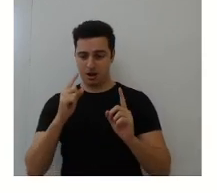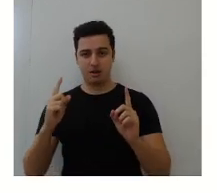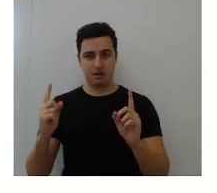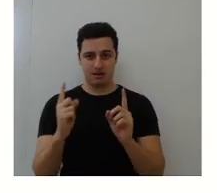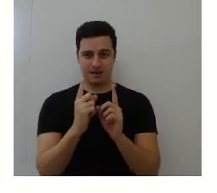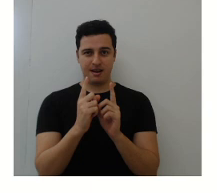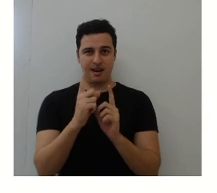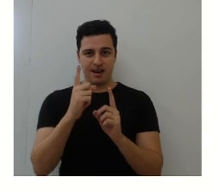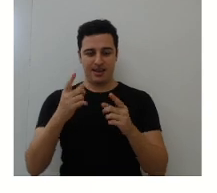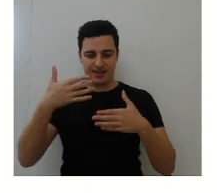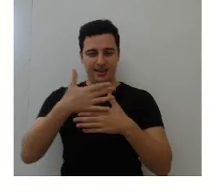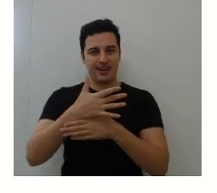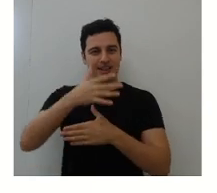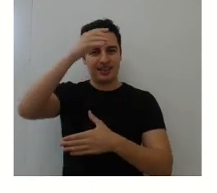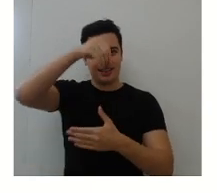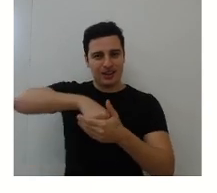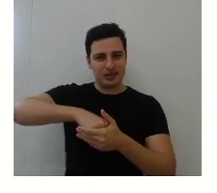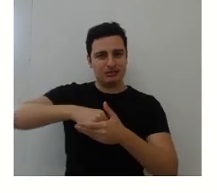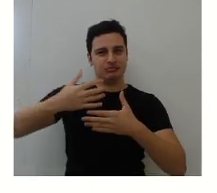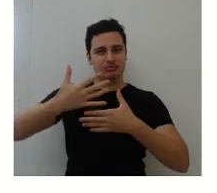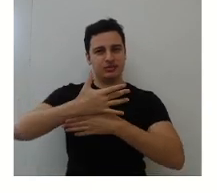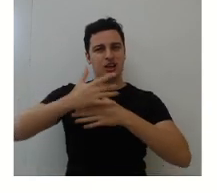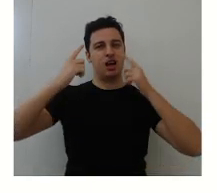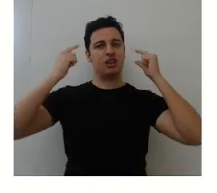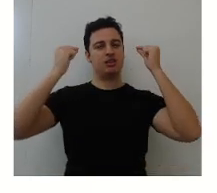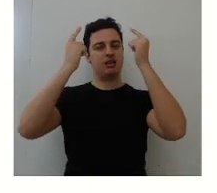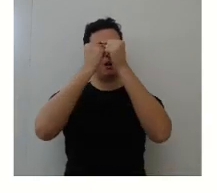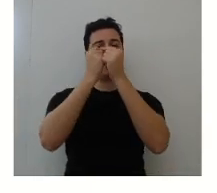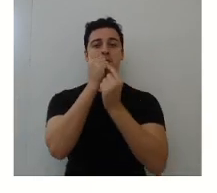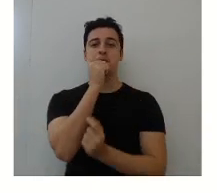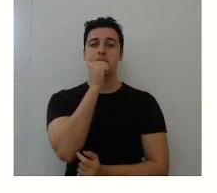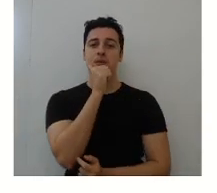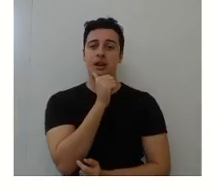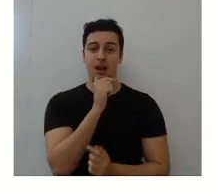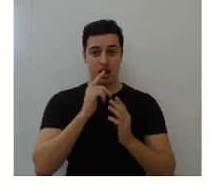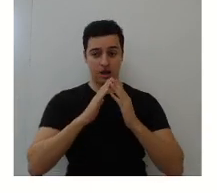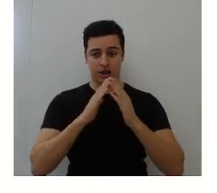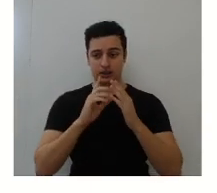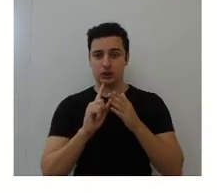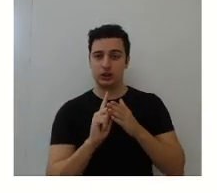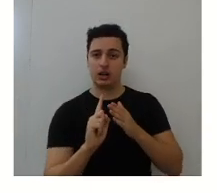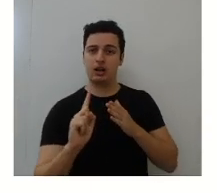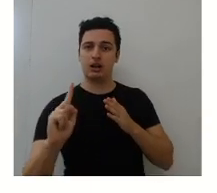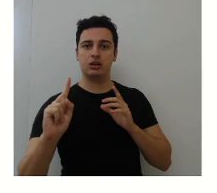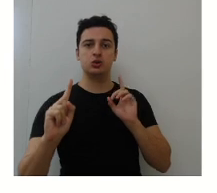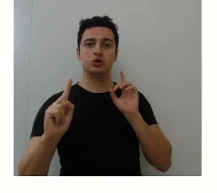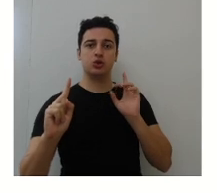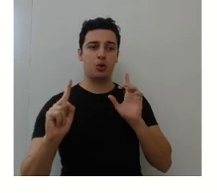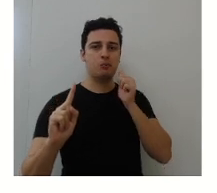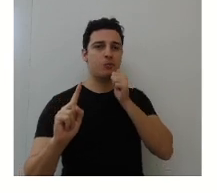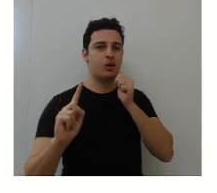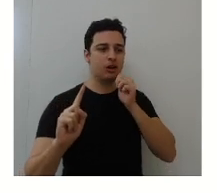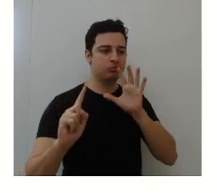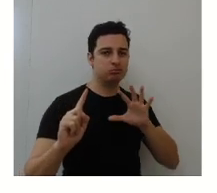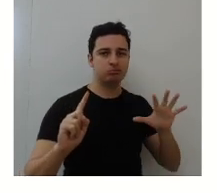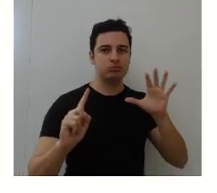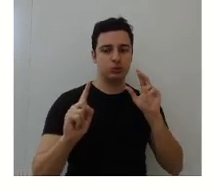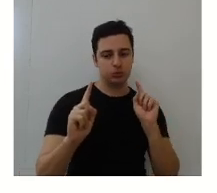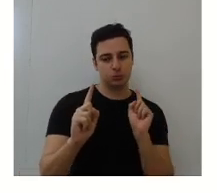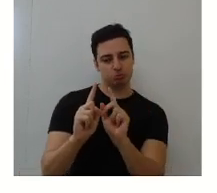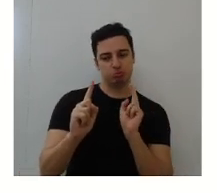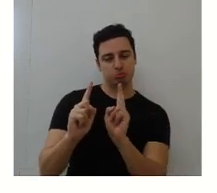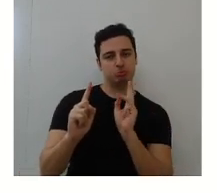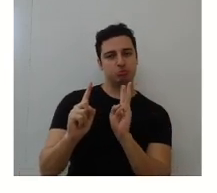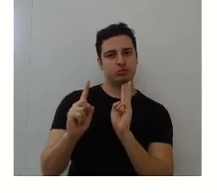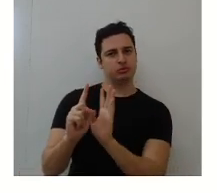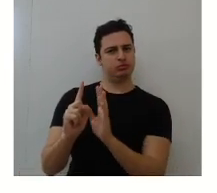na cidade de Atenas, as mulheres só podiam sair de casa acompanhadas de outras mulheres, né? O que é